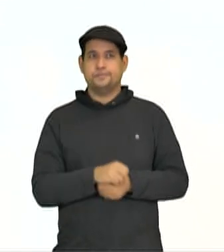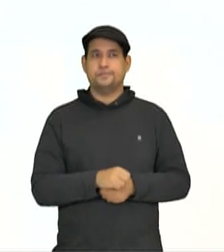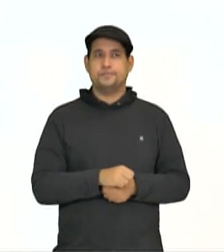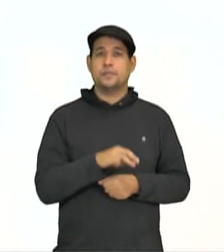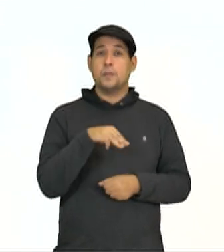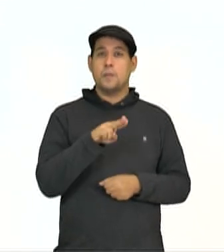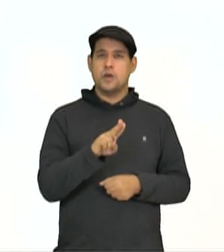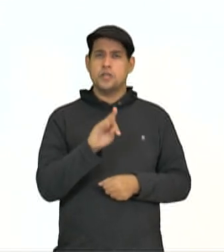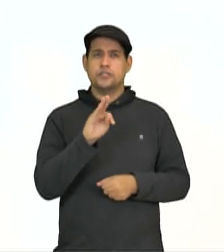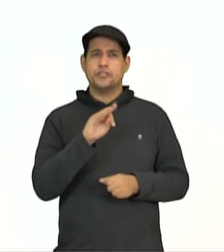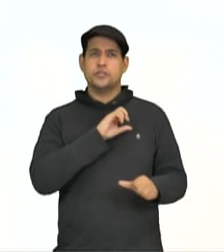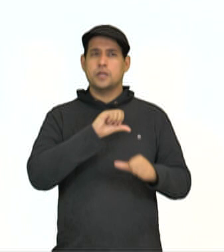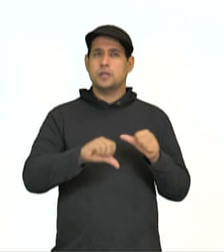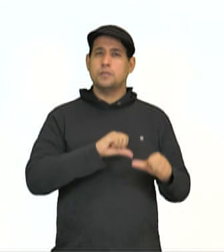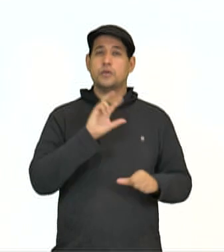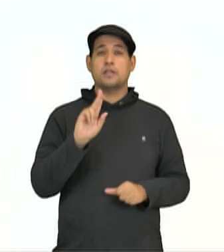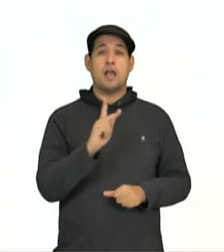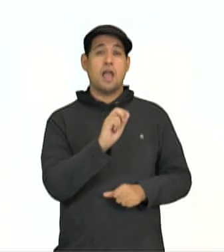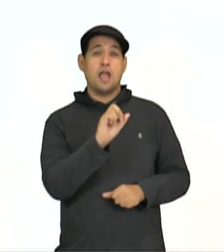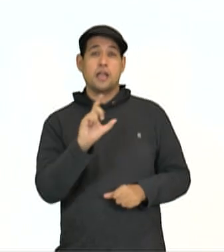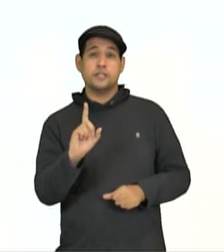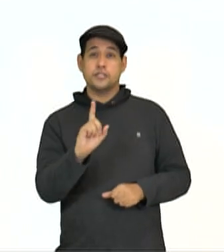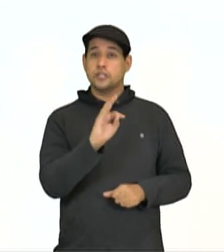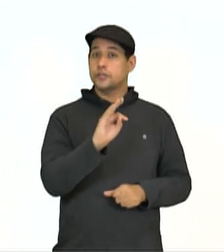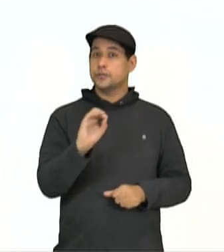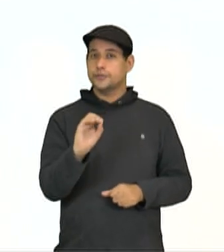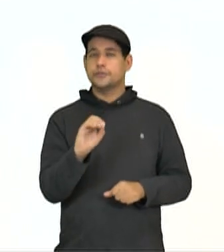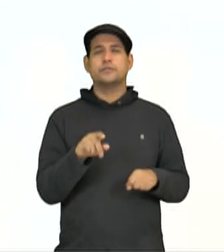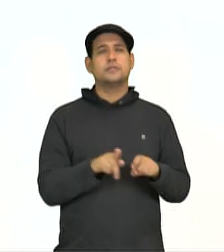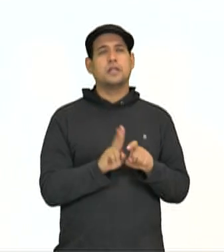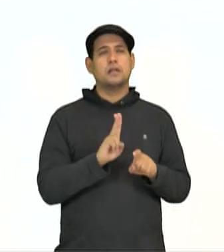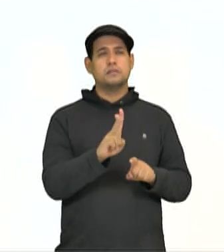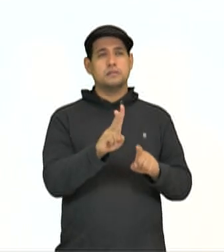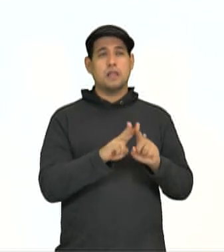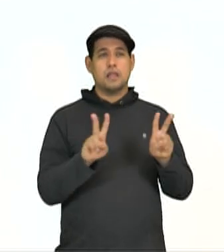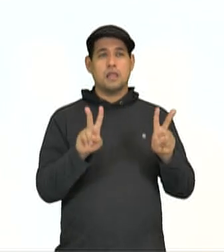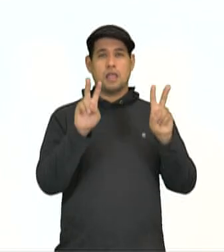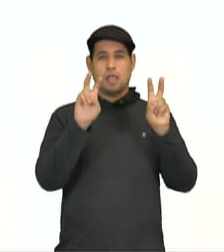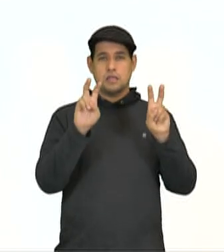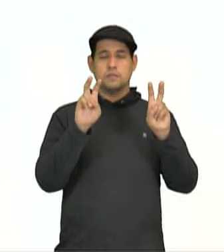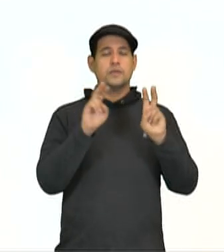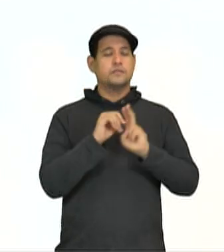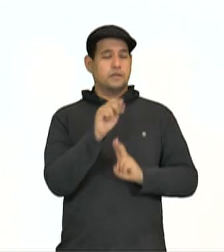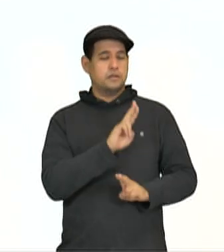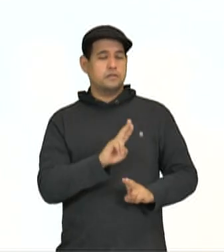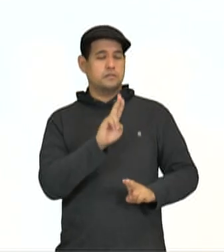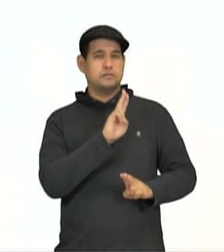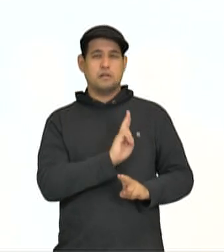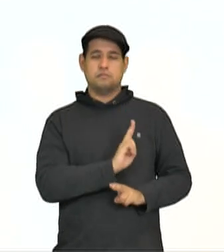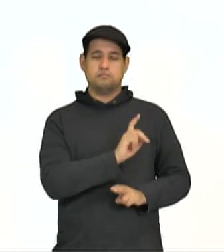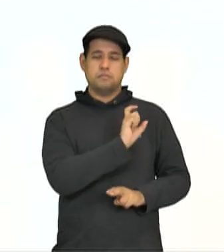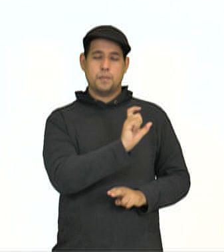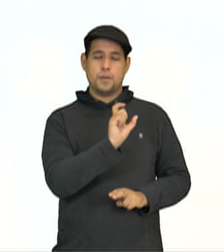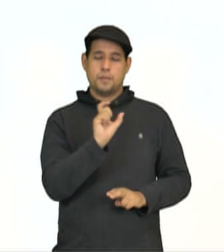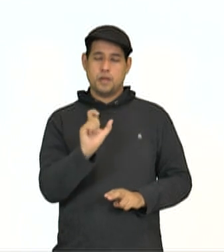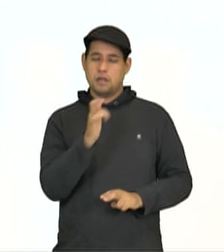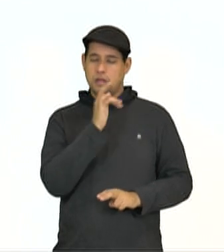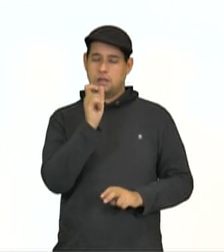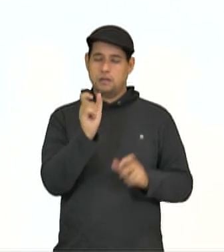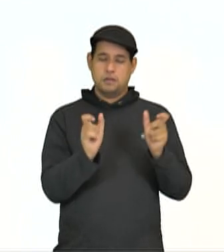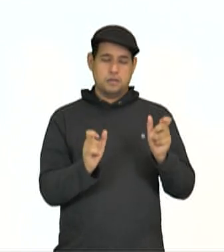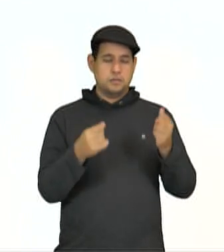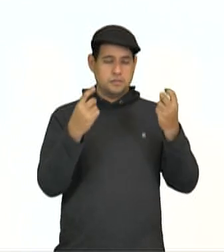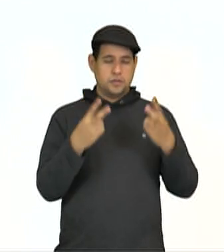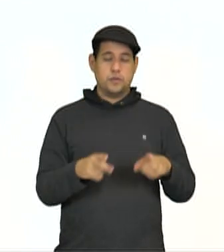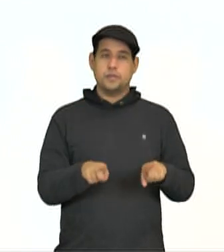to. Reparem aqui, ó, o discurso direto ele vem sempre entre aspas, ou seja, você vai utilizar exatamente as palavras que a pessoa disse.